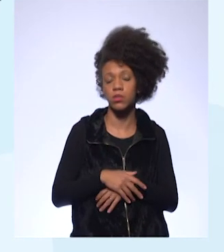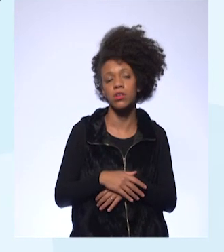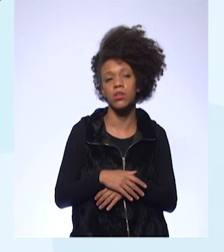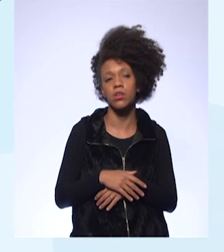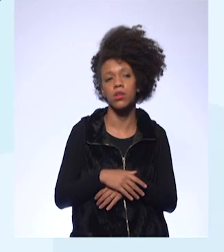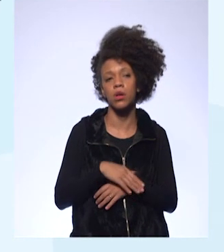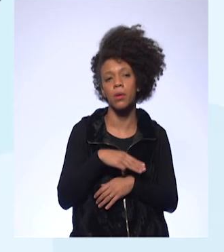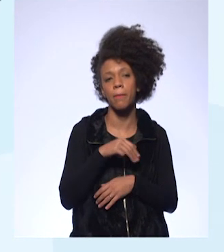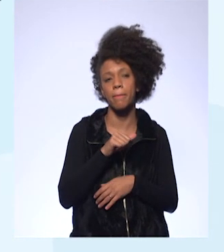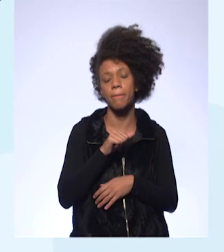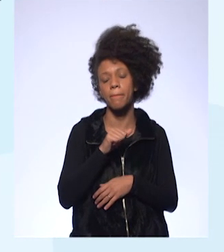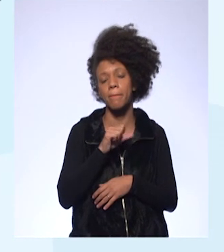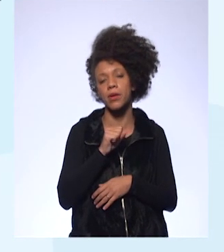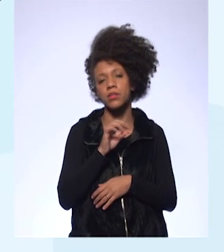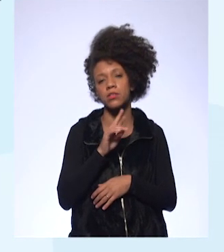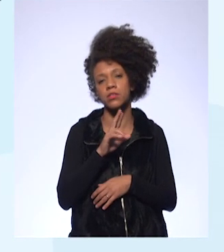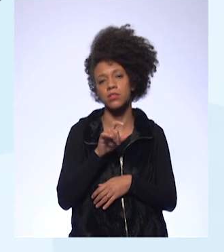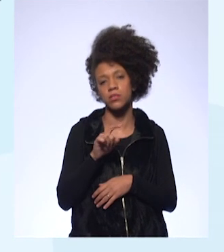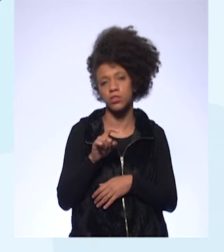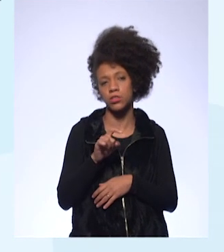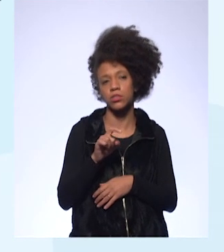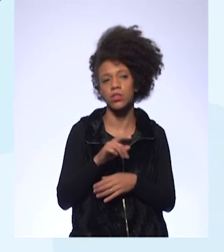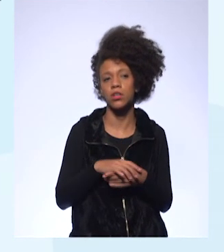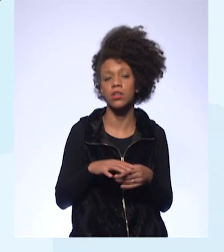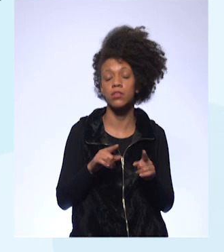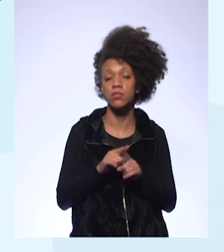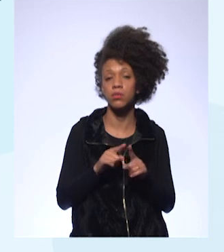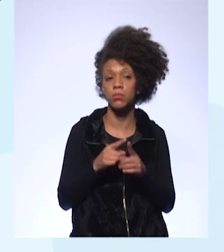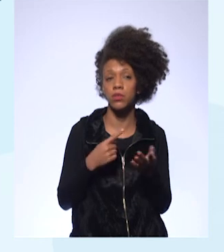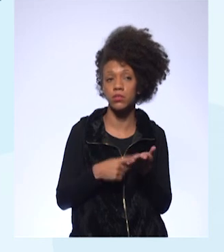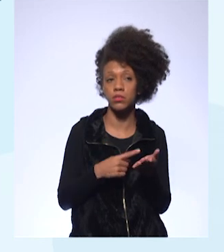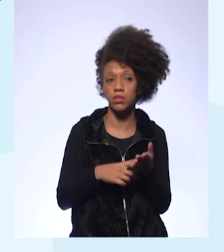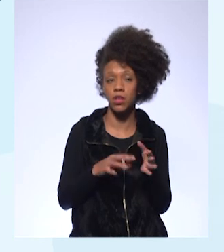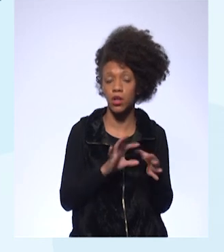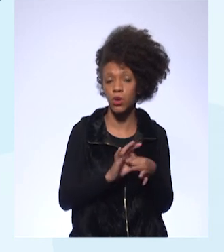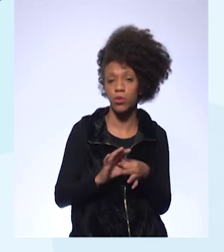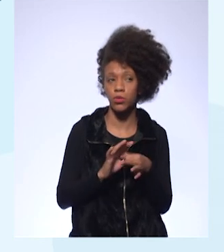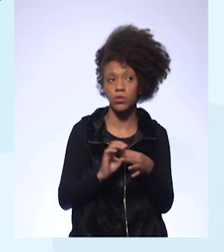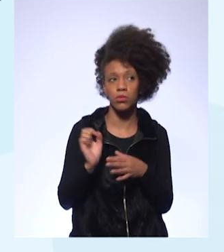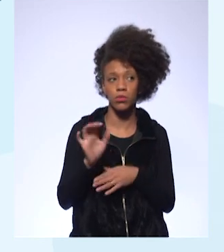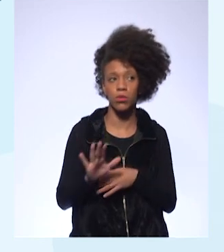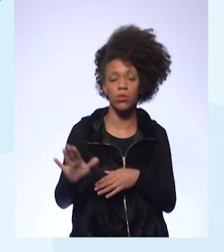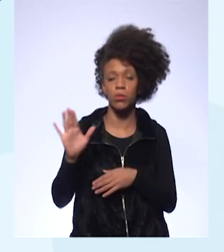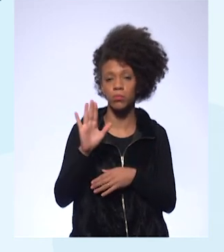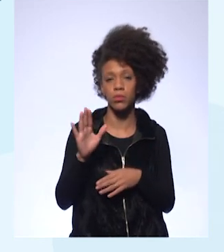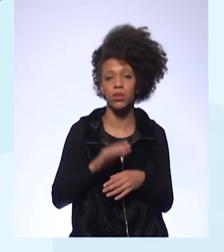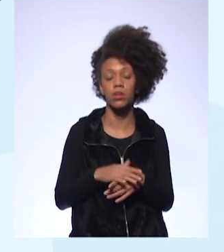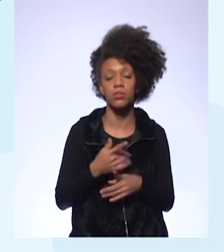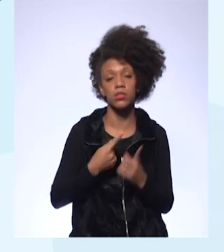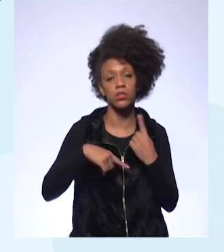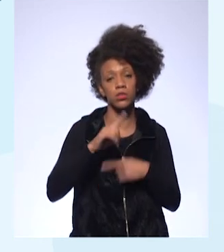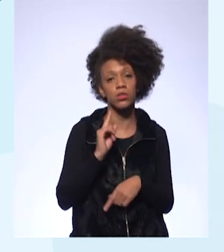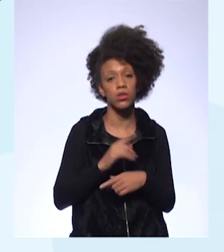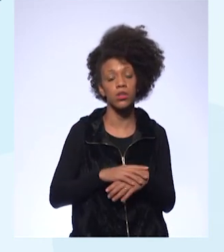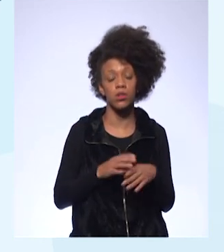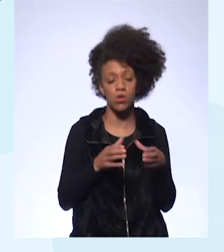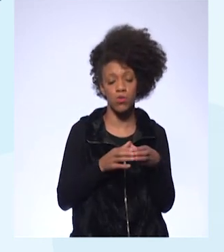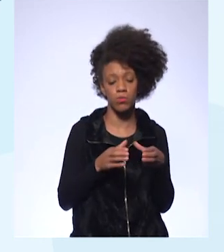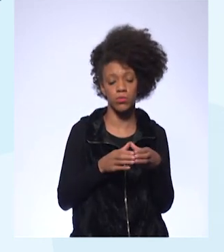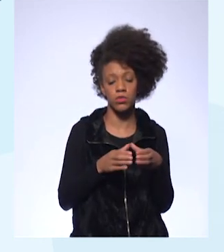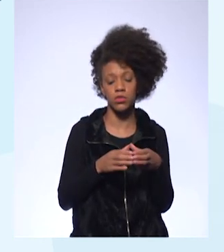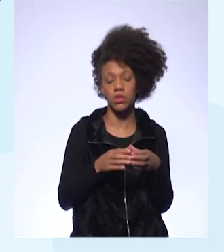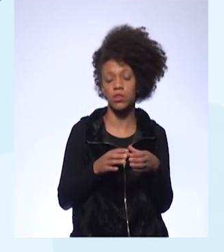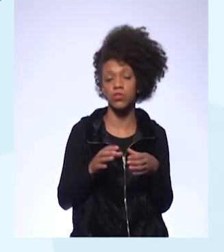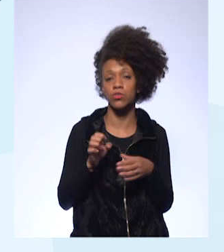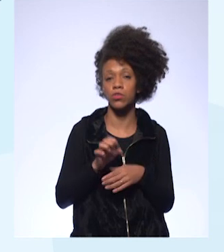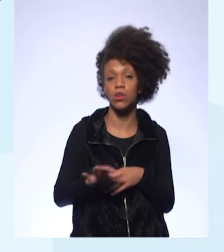Maastricht. Então vamos lá, seguir aí. Com a entrada em vigor do Tratado da União Europeia, torna-se a Comunidade Europeia,